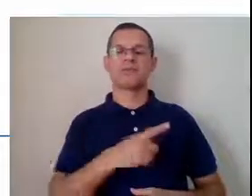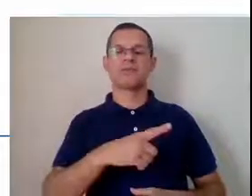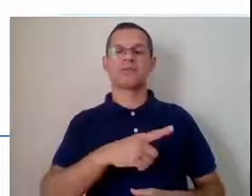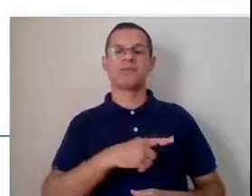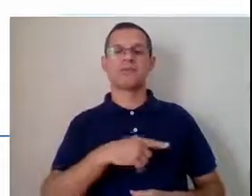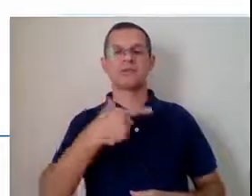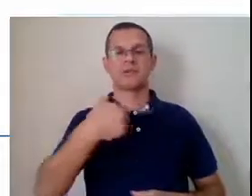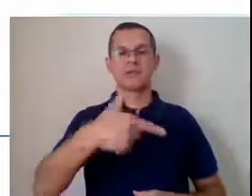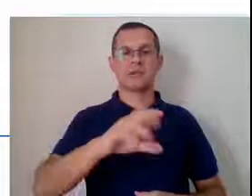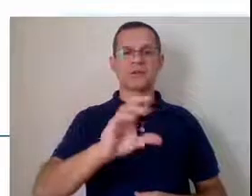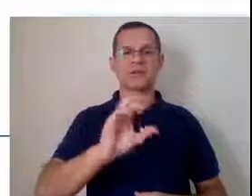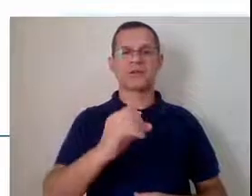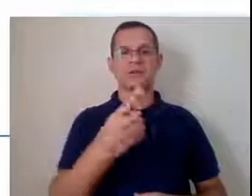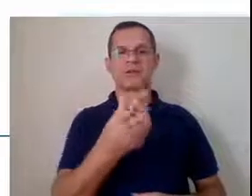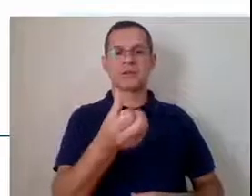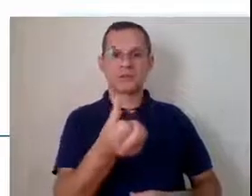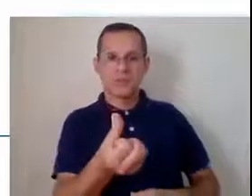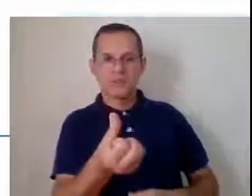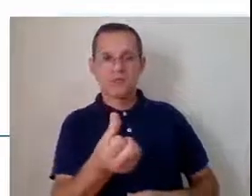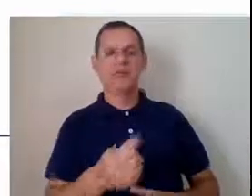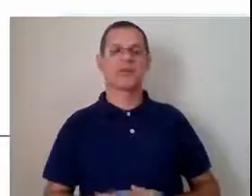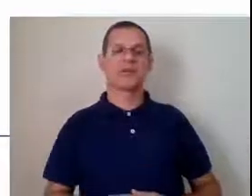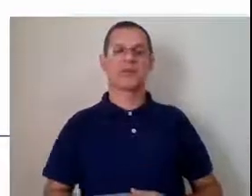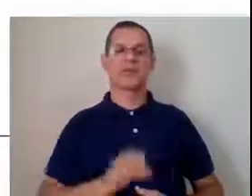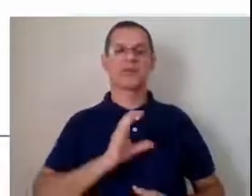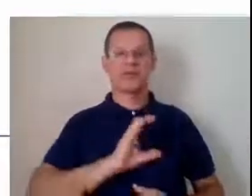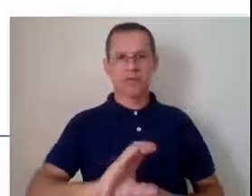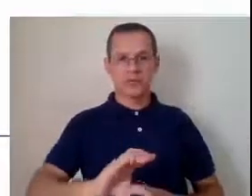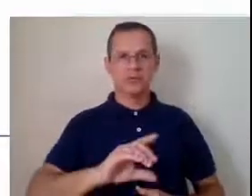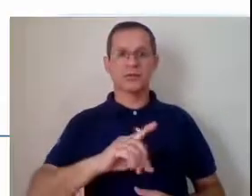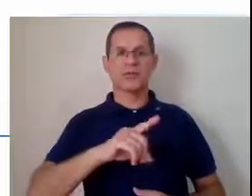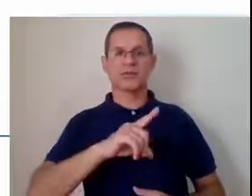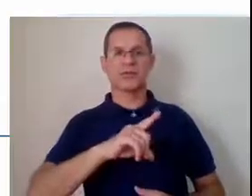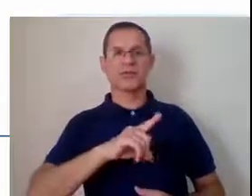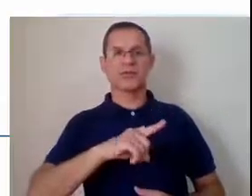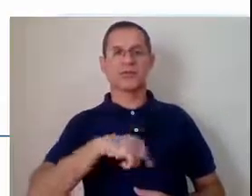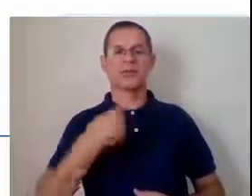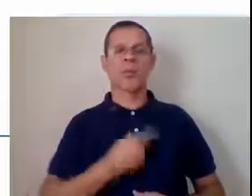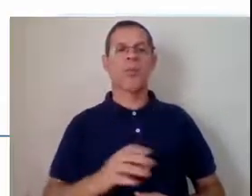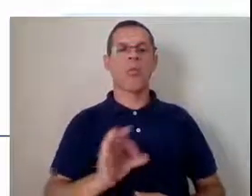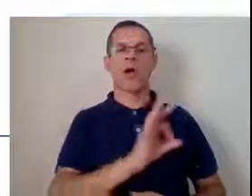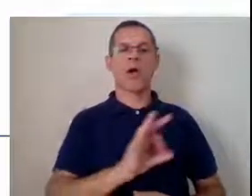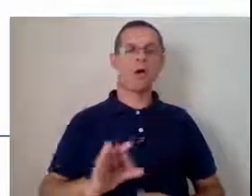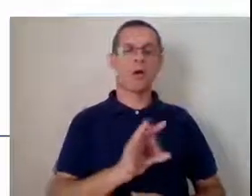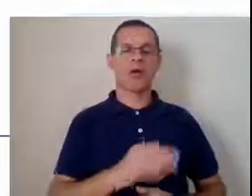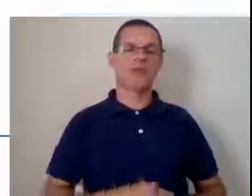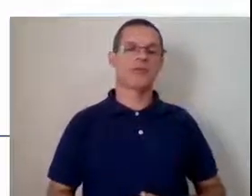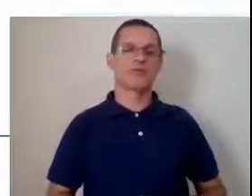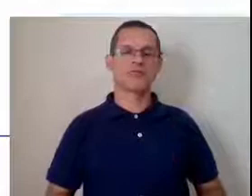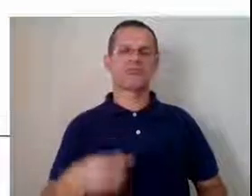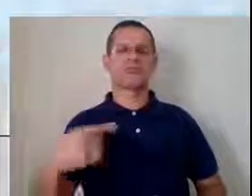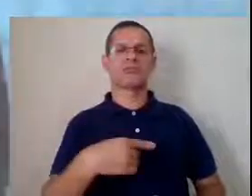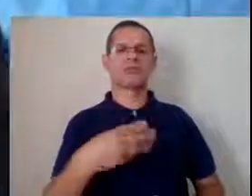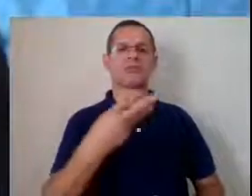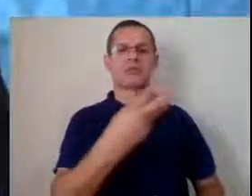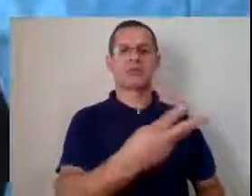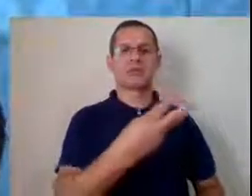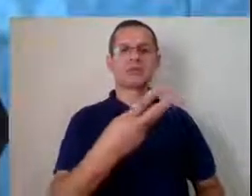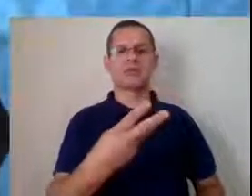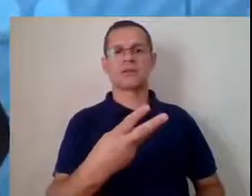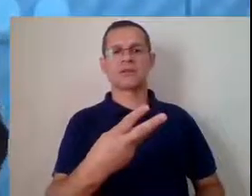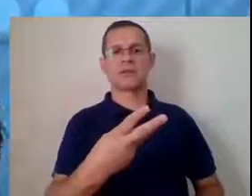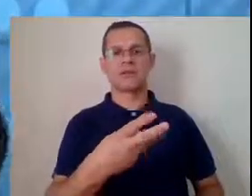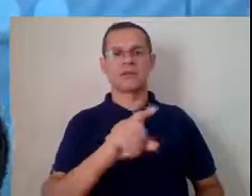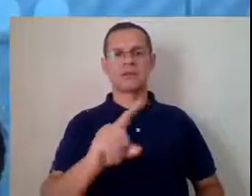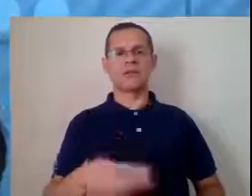que em 2016 foi investido e nós tivemos um percentual de redução de